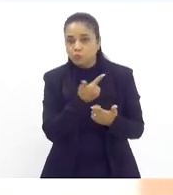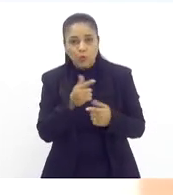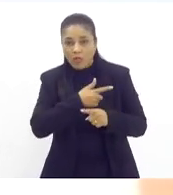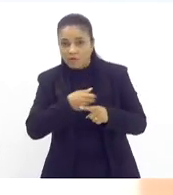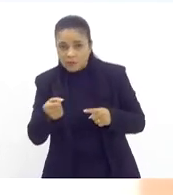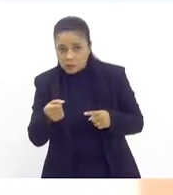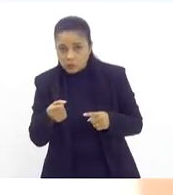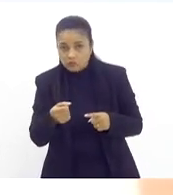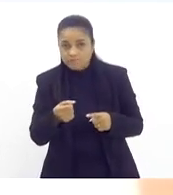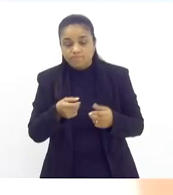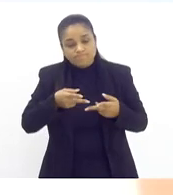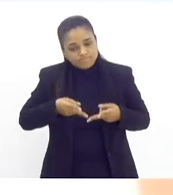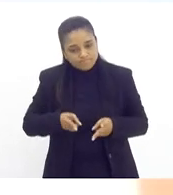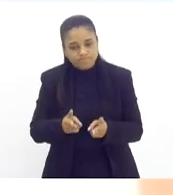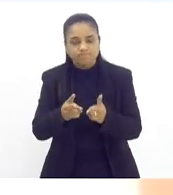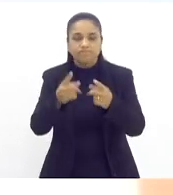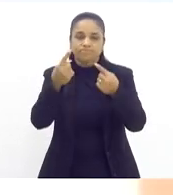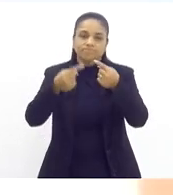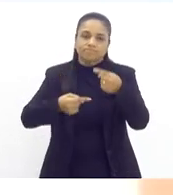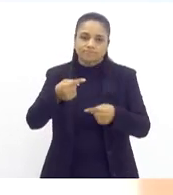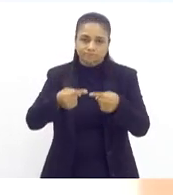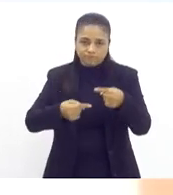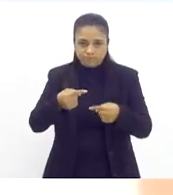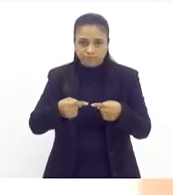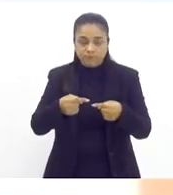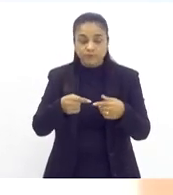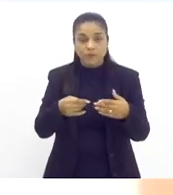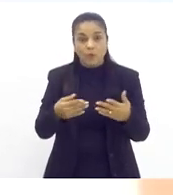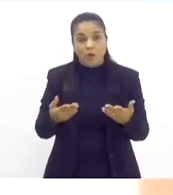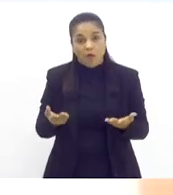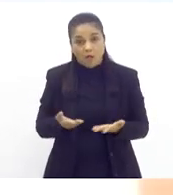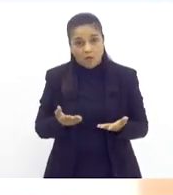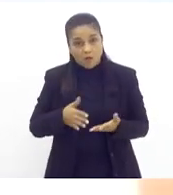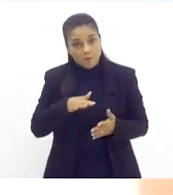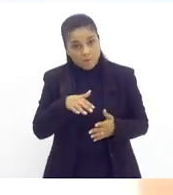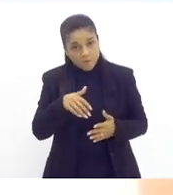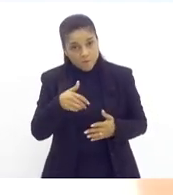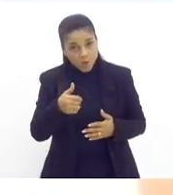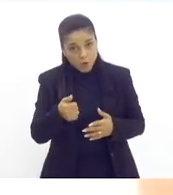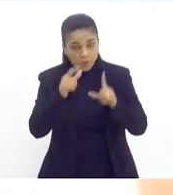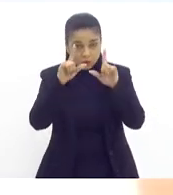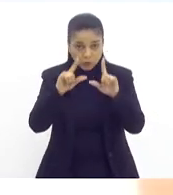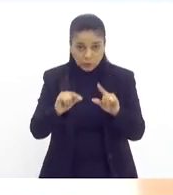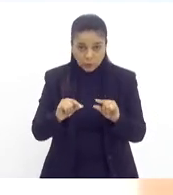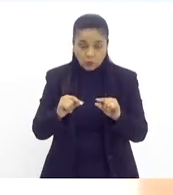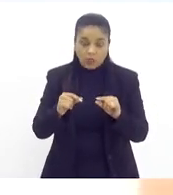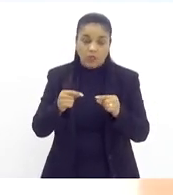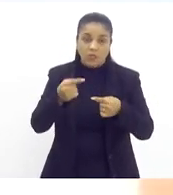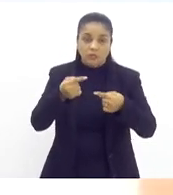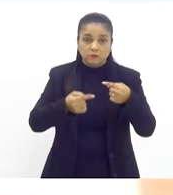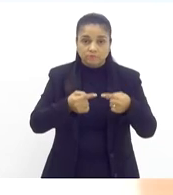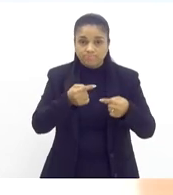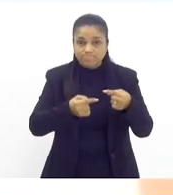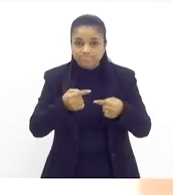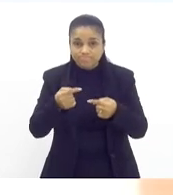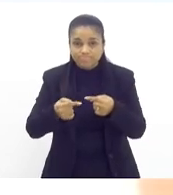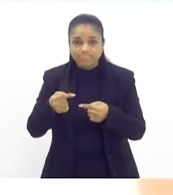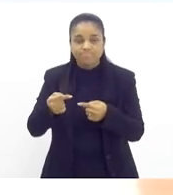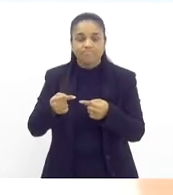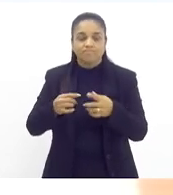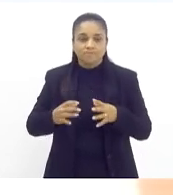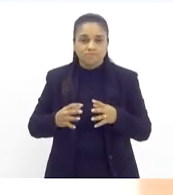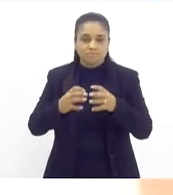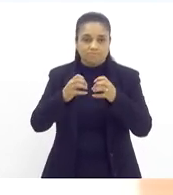conflito permanece nessa discussão. E não há nada melhor para dirimir conflitos, solucionar conflitos,